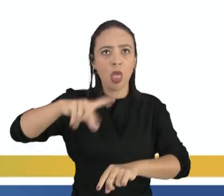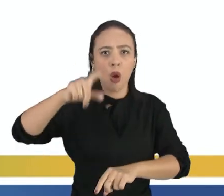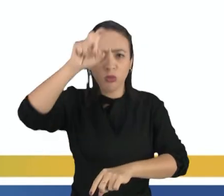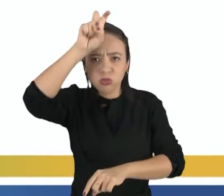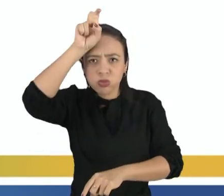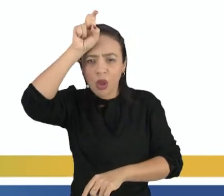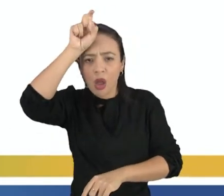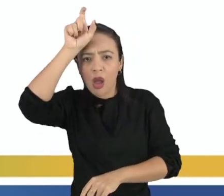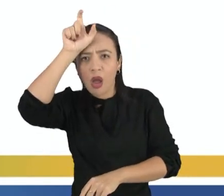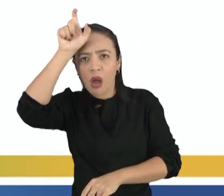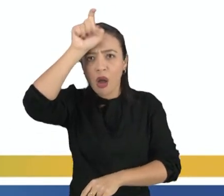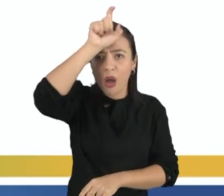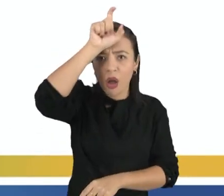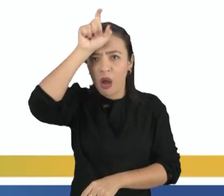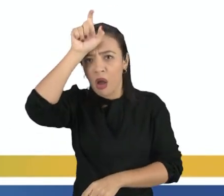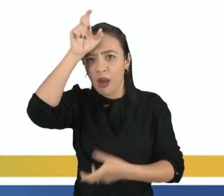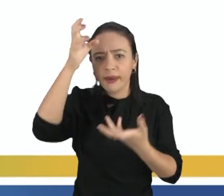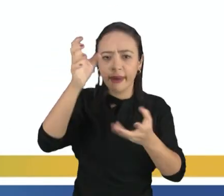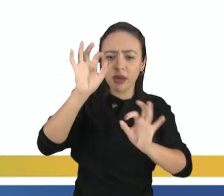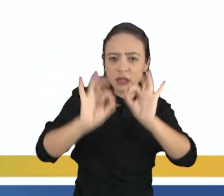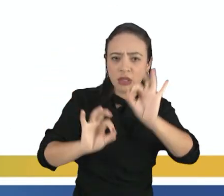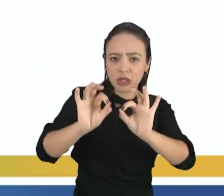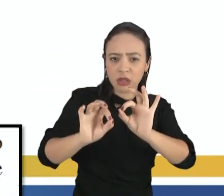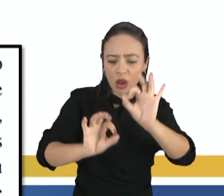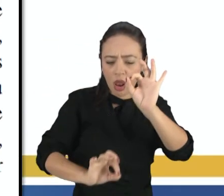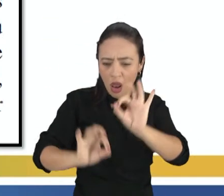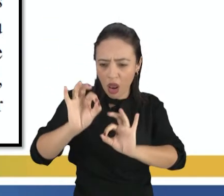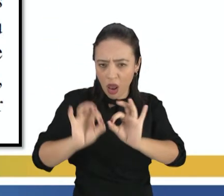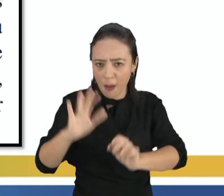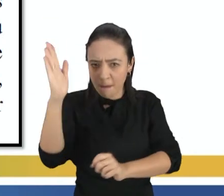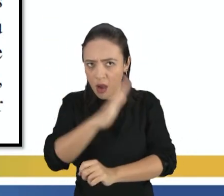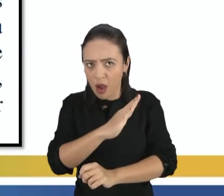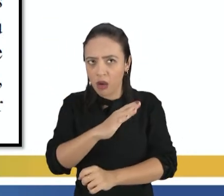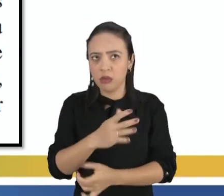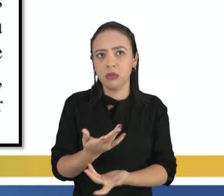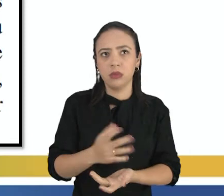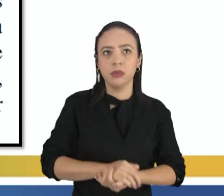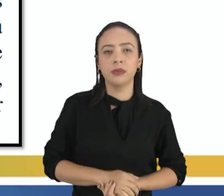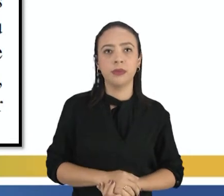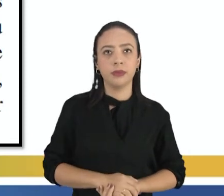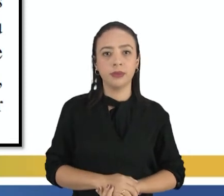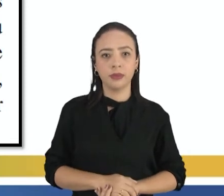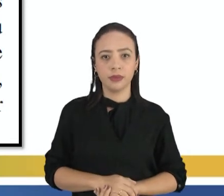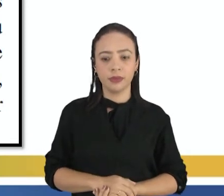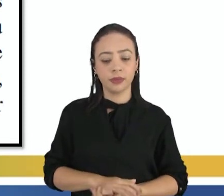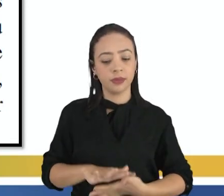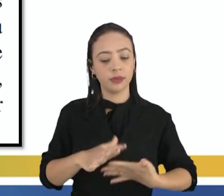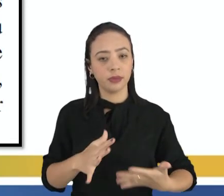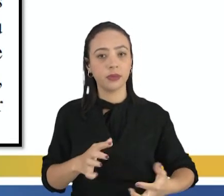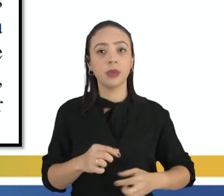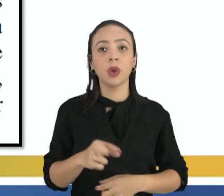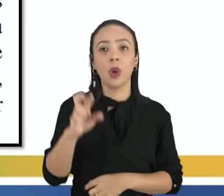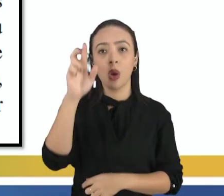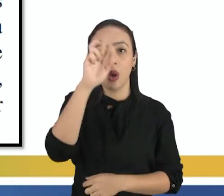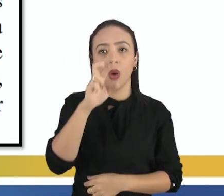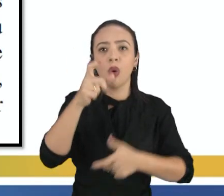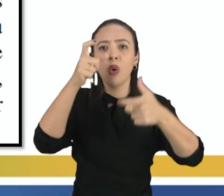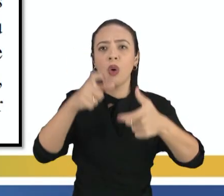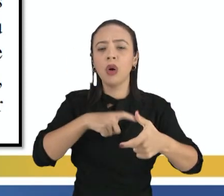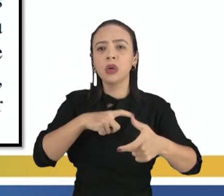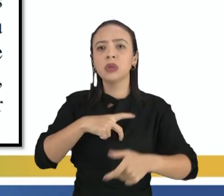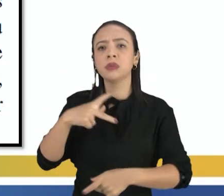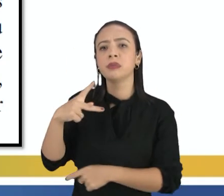se reúne para tramar maldades, pelo menos que se saiba. Gente, observem aí onde há